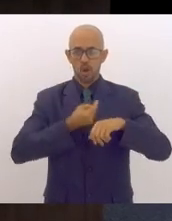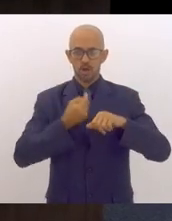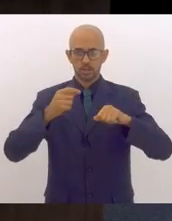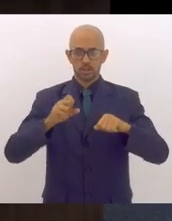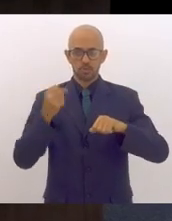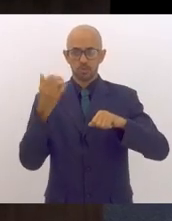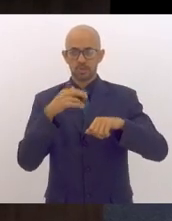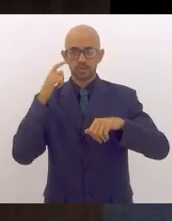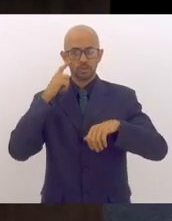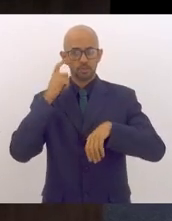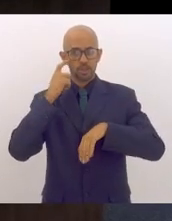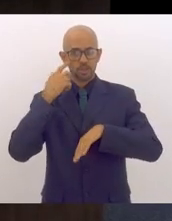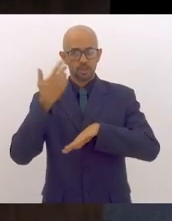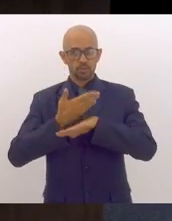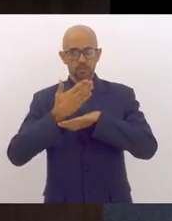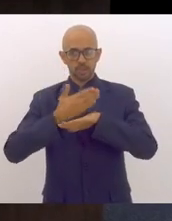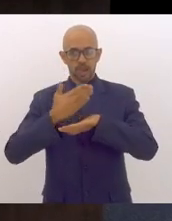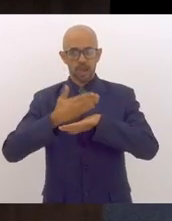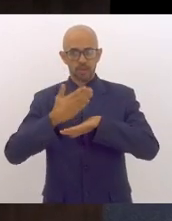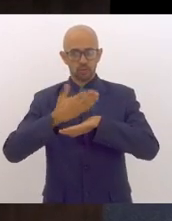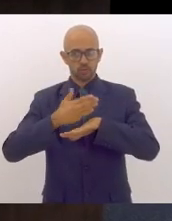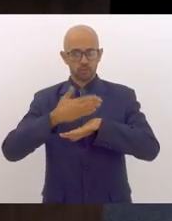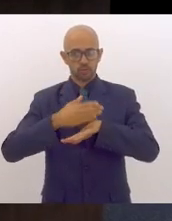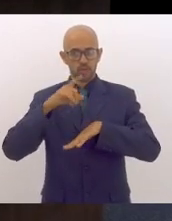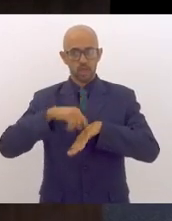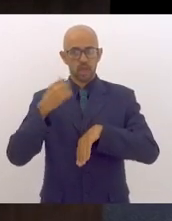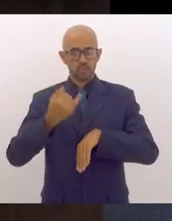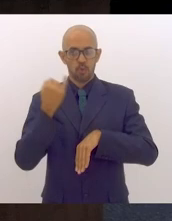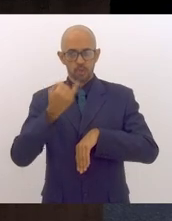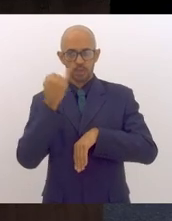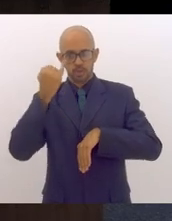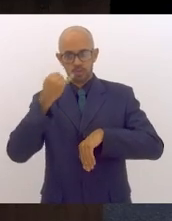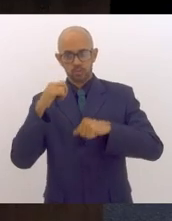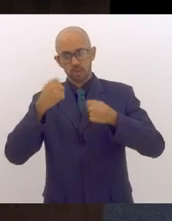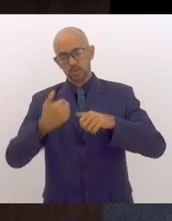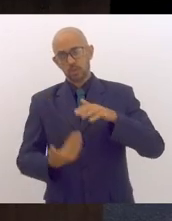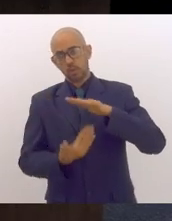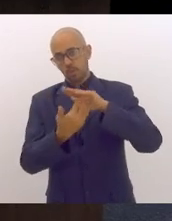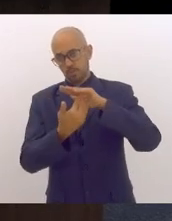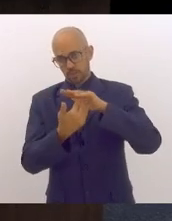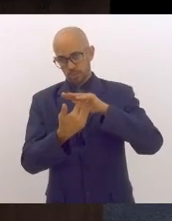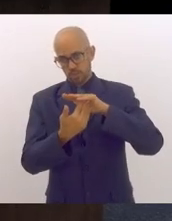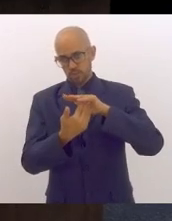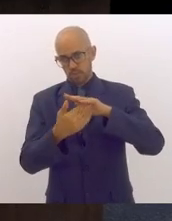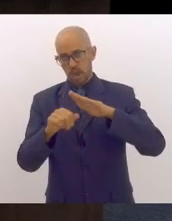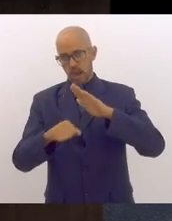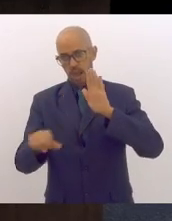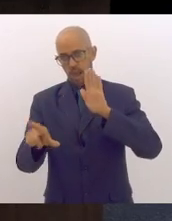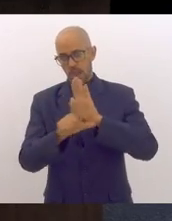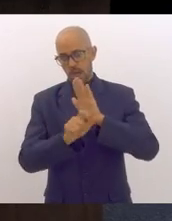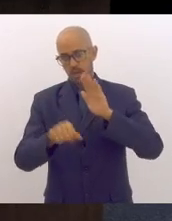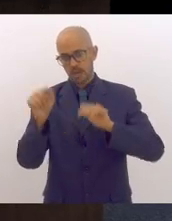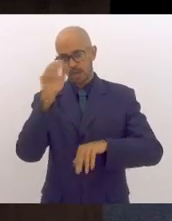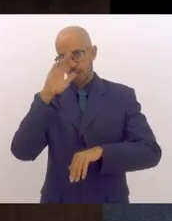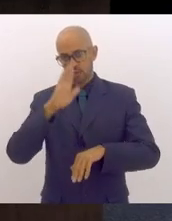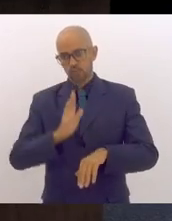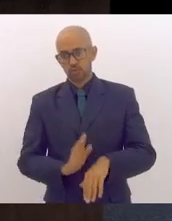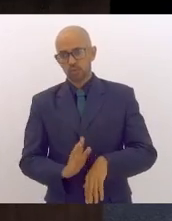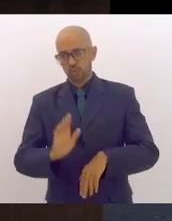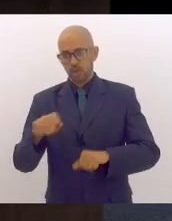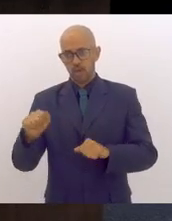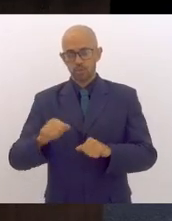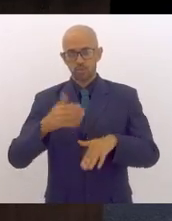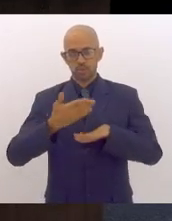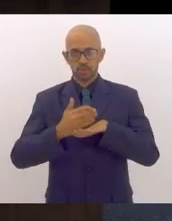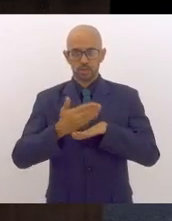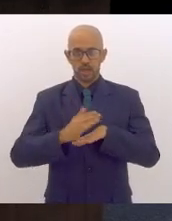gente pensa o estágio, que também é uma experiência profissional fundamental. Tem que ter uma limitação. A Lei Nacional do Estágio, por exemplo, limita em